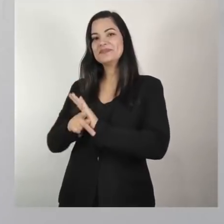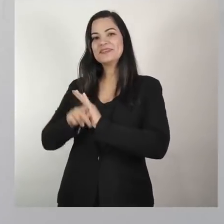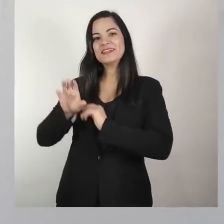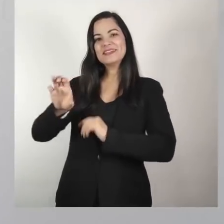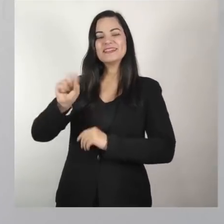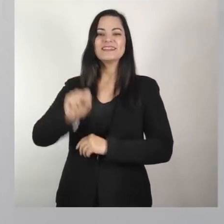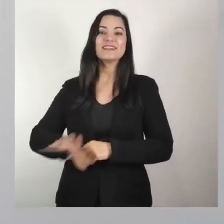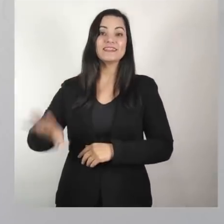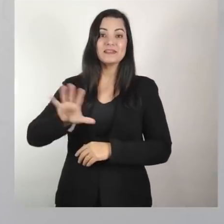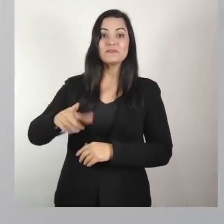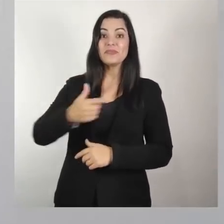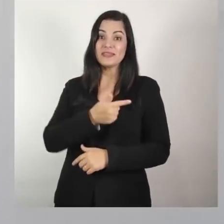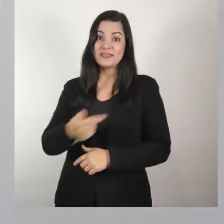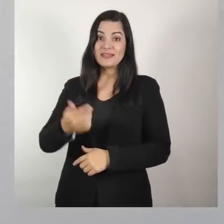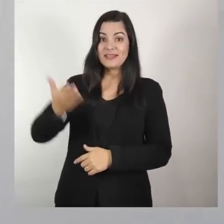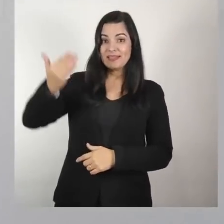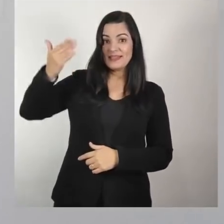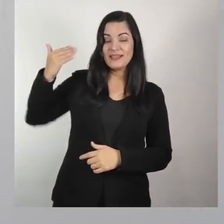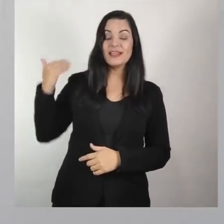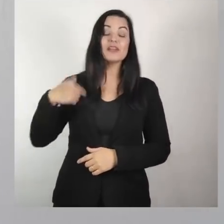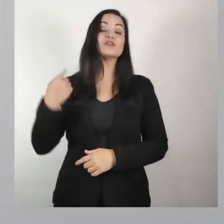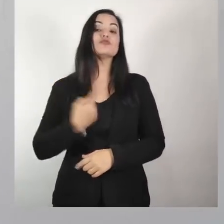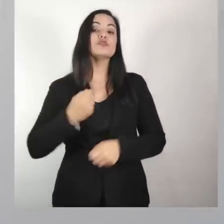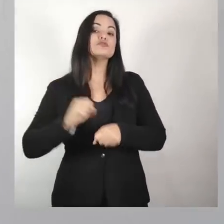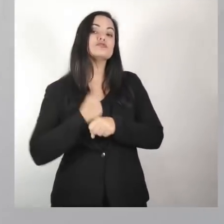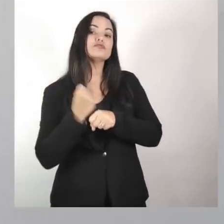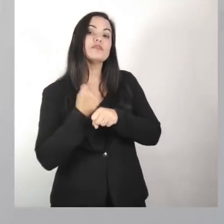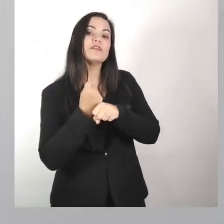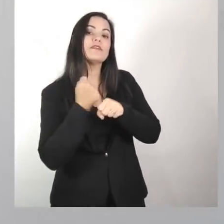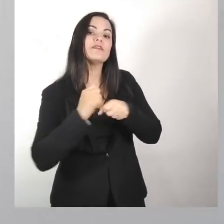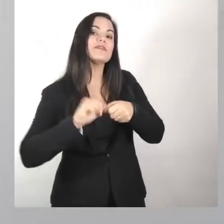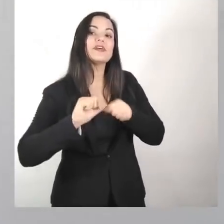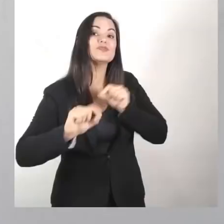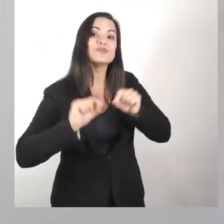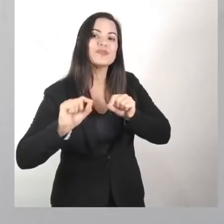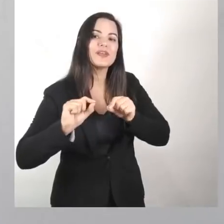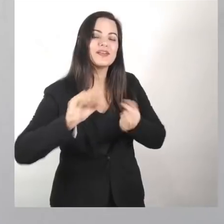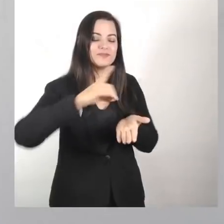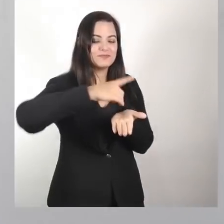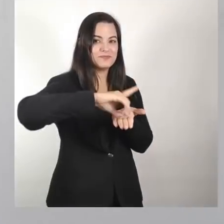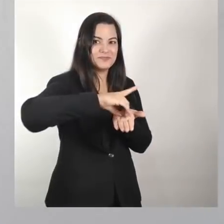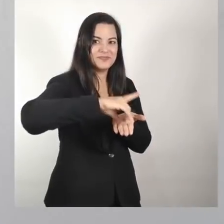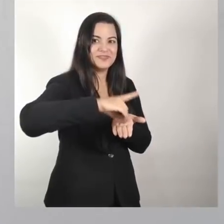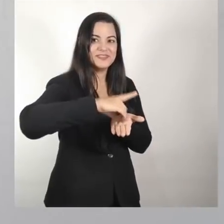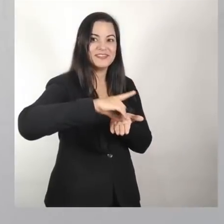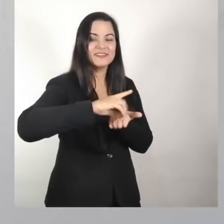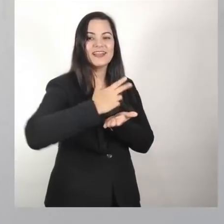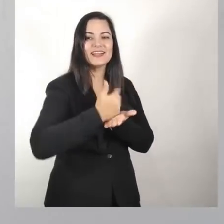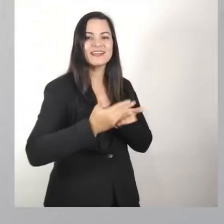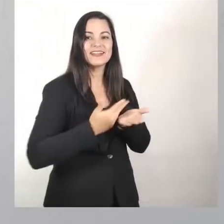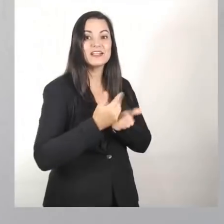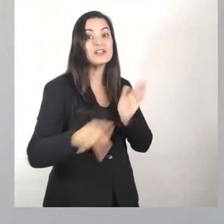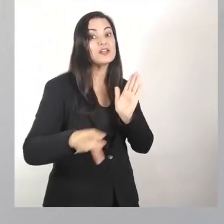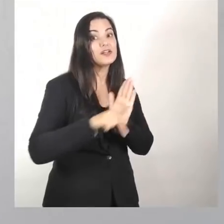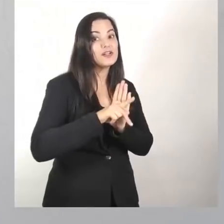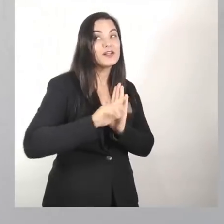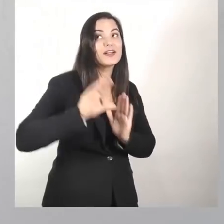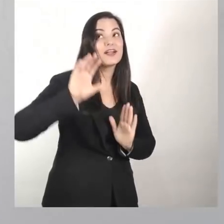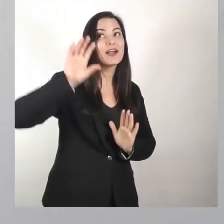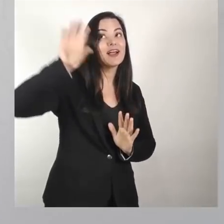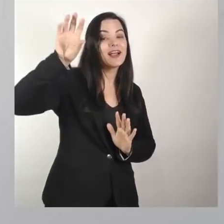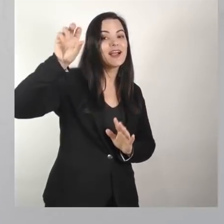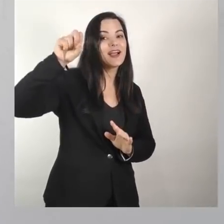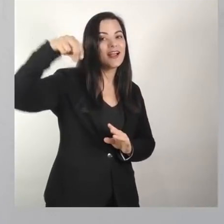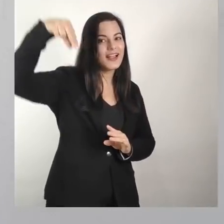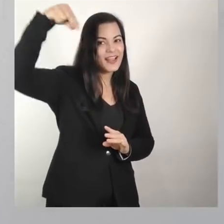região Sudeste. Na semana passada, nós construímos um dicionário ilustrado da região